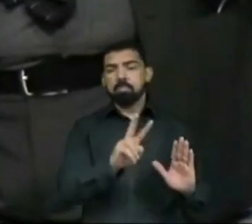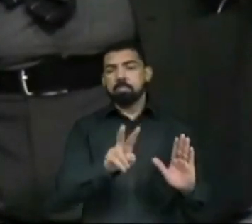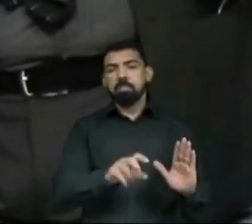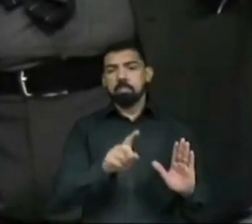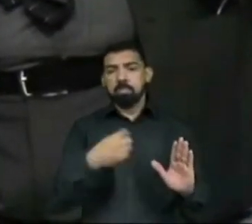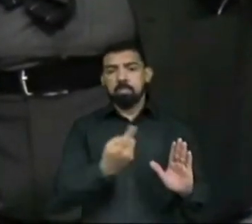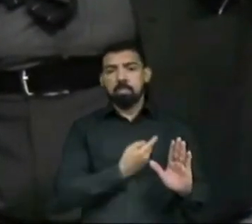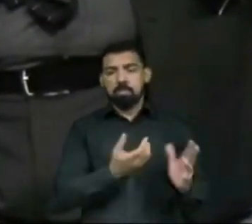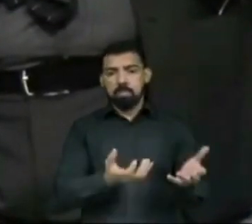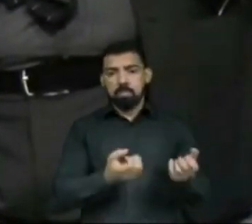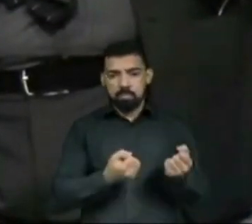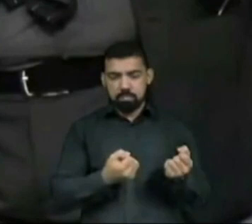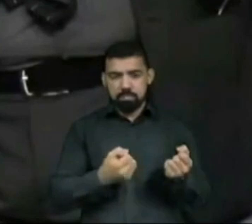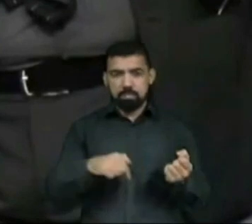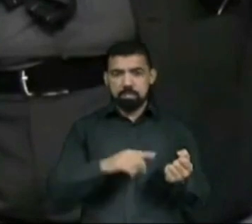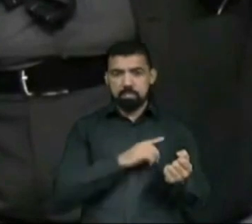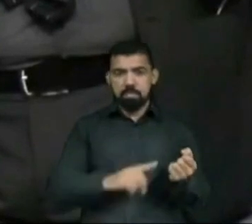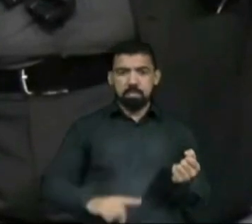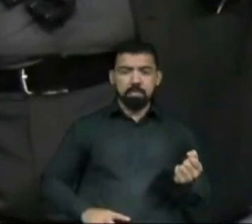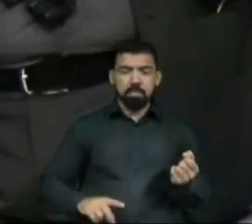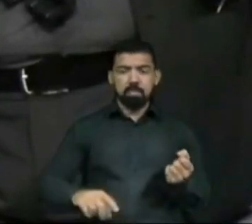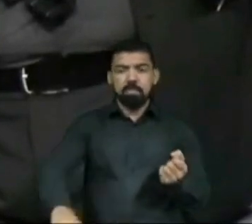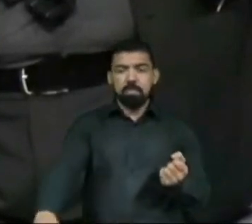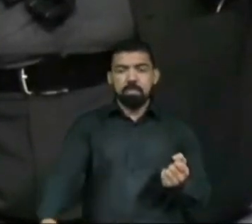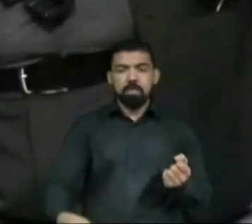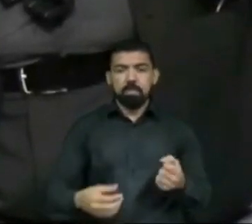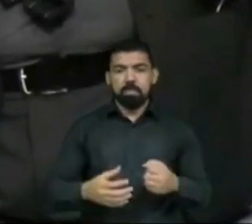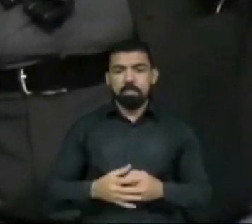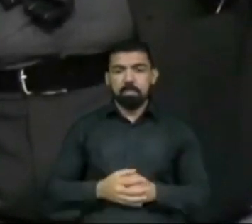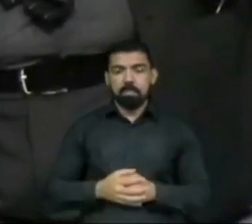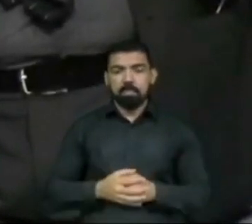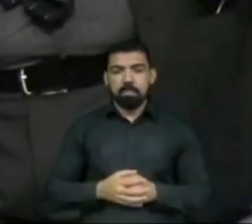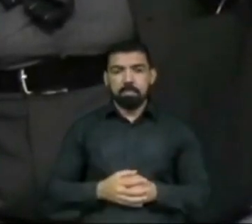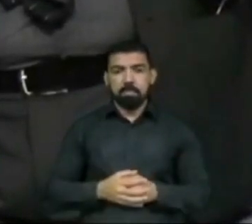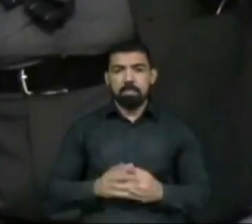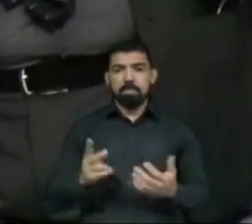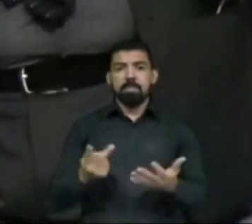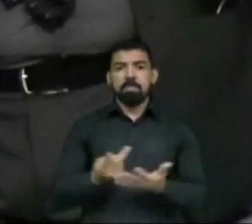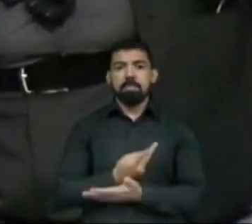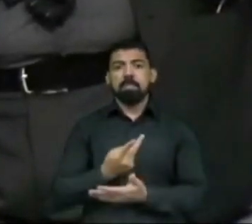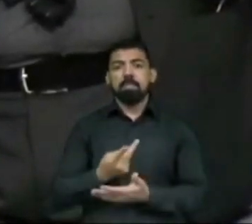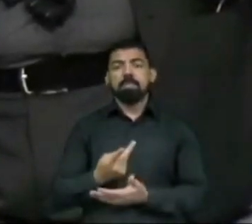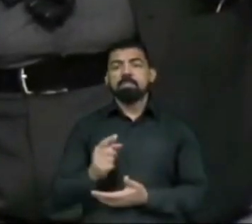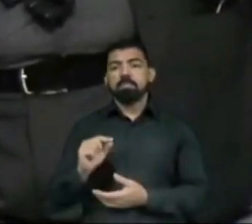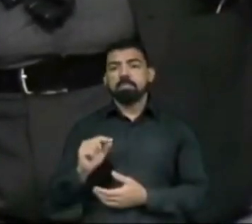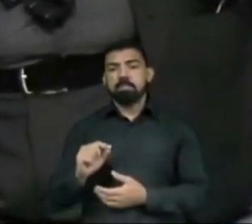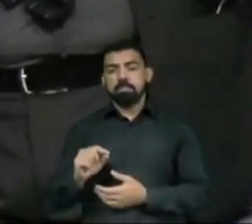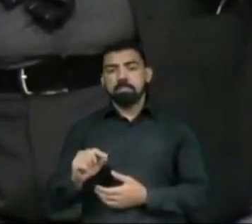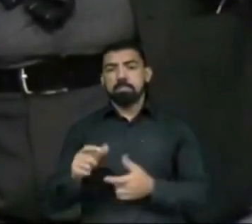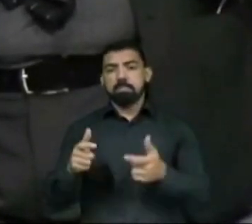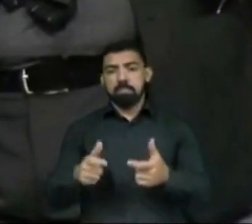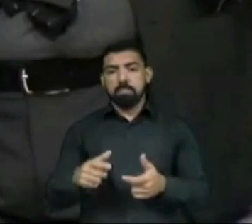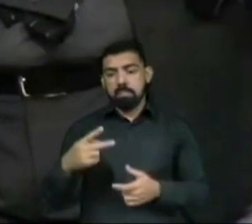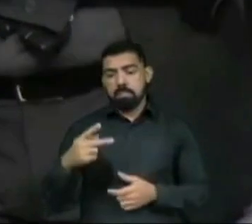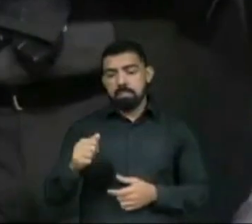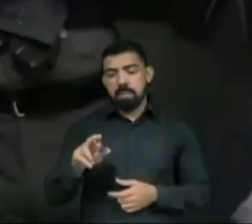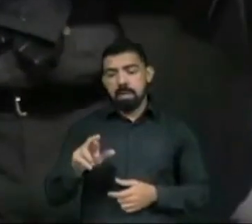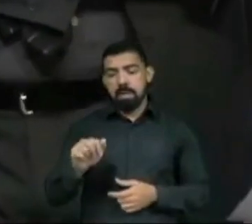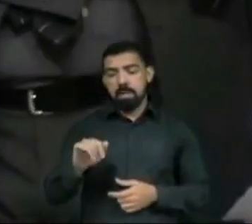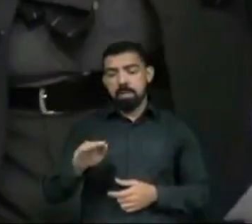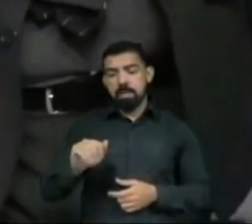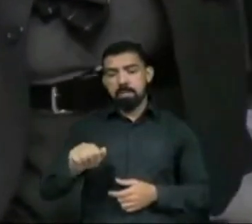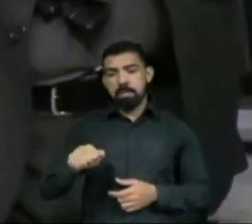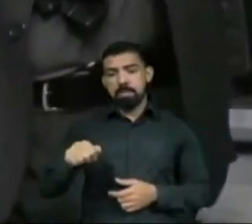como parlamentares, de um caso que aconteceu lá em Paraipaba, de assédio sexual